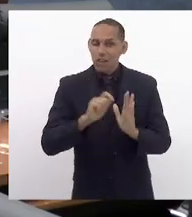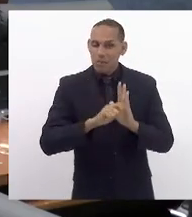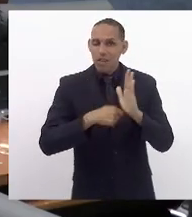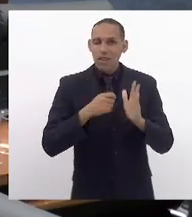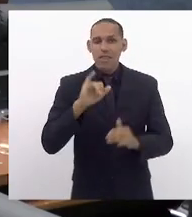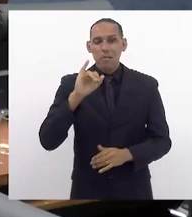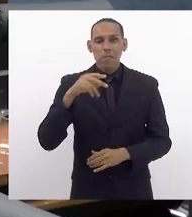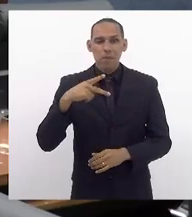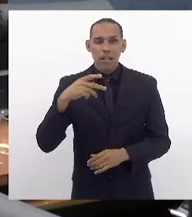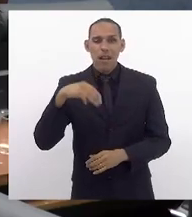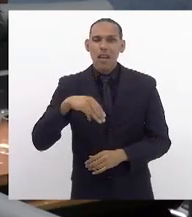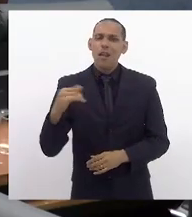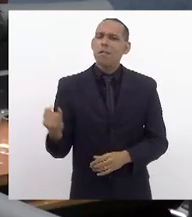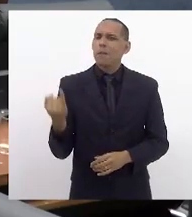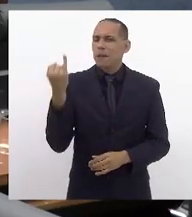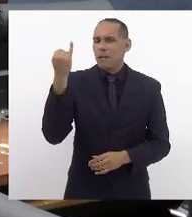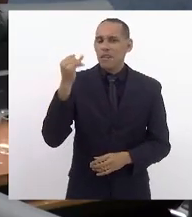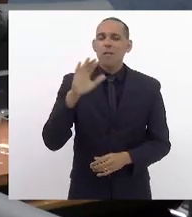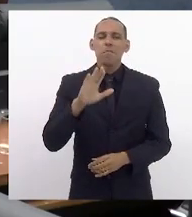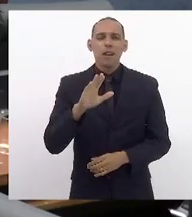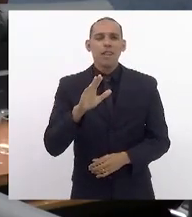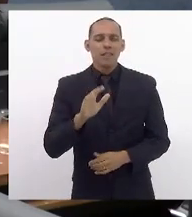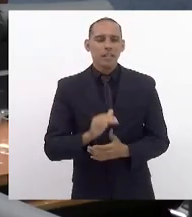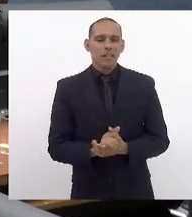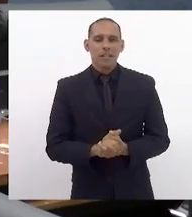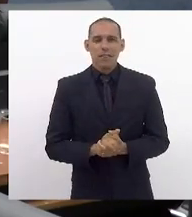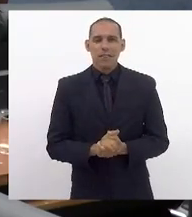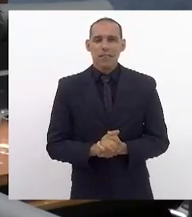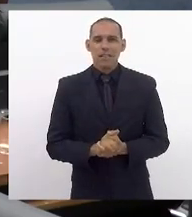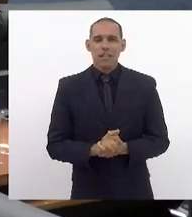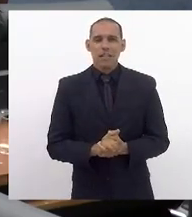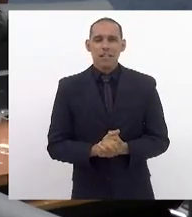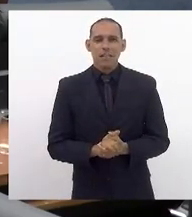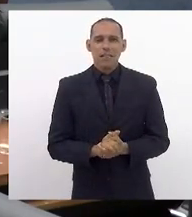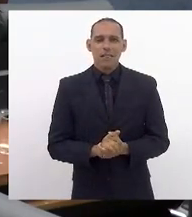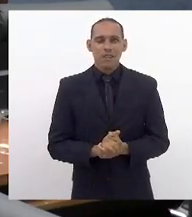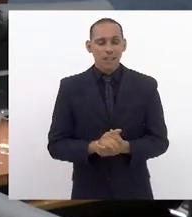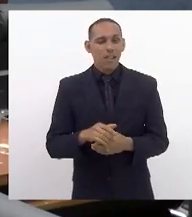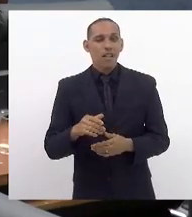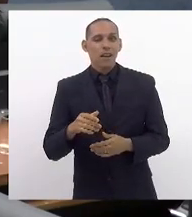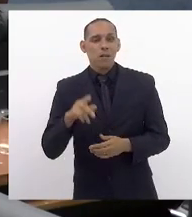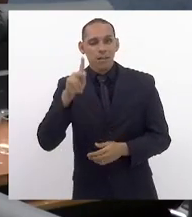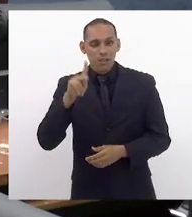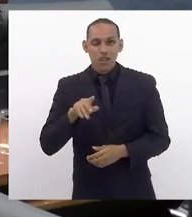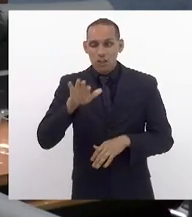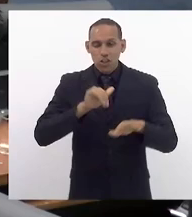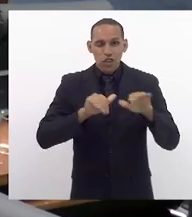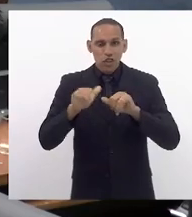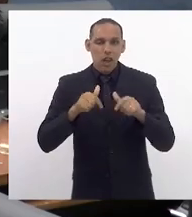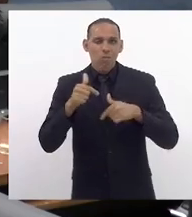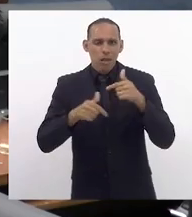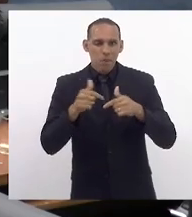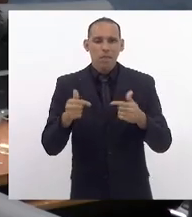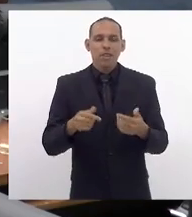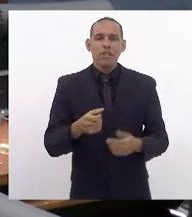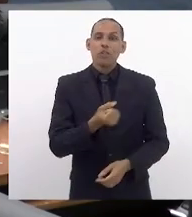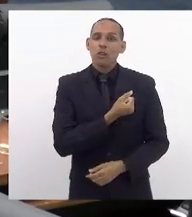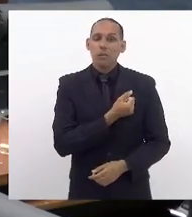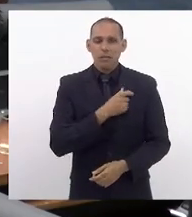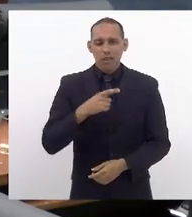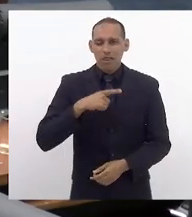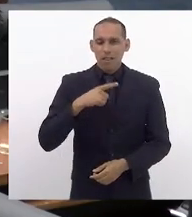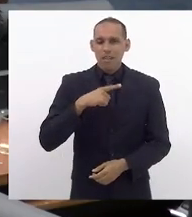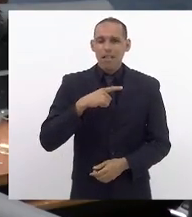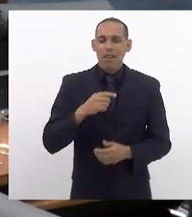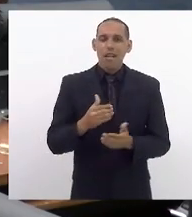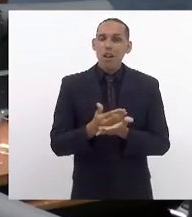IPM, importantíssimo. Mas, de qualquer forma, eu vou... Presidente, chama os trabalhos à ordem. Havendo número legal sobre a proteção de